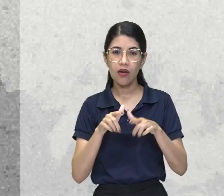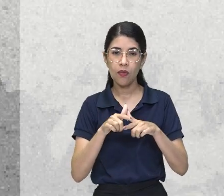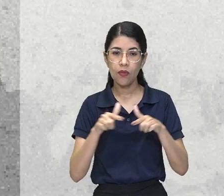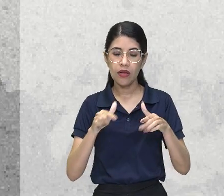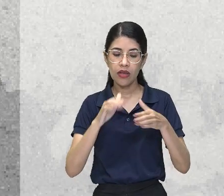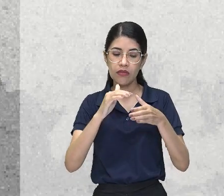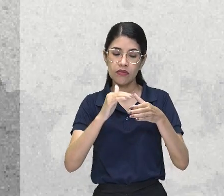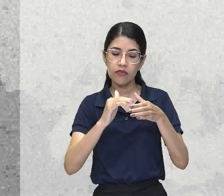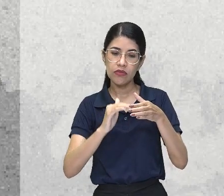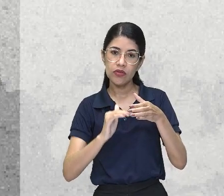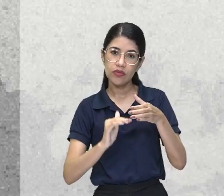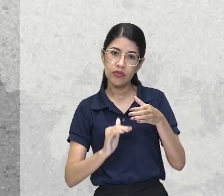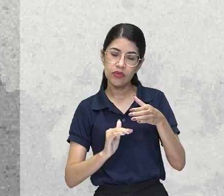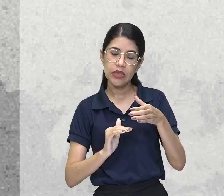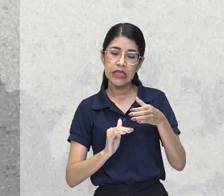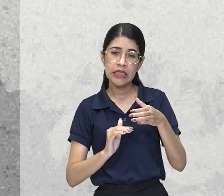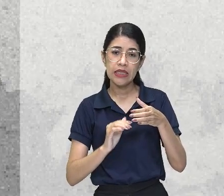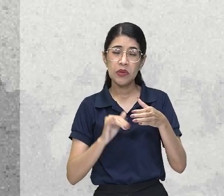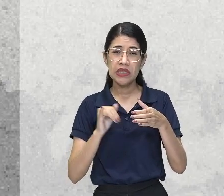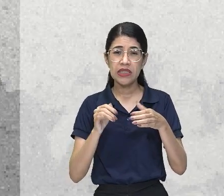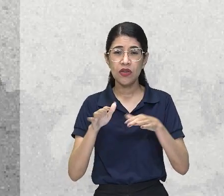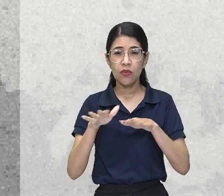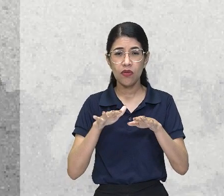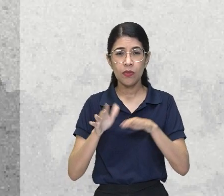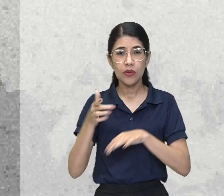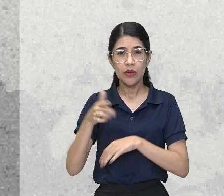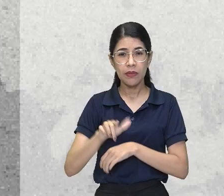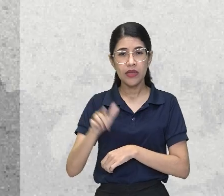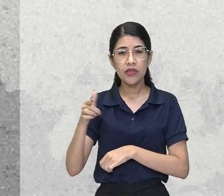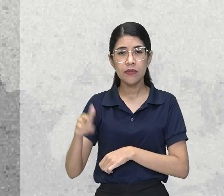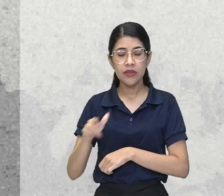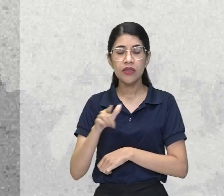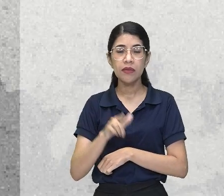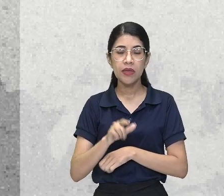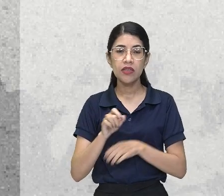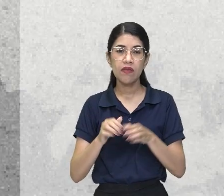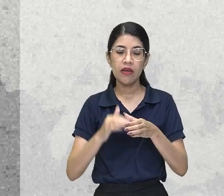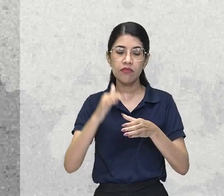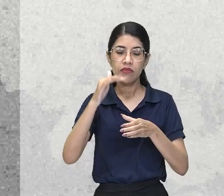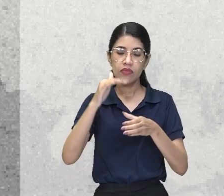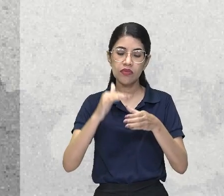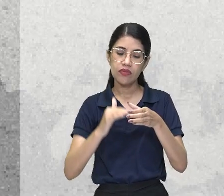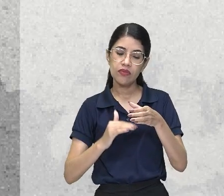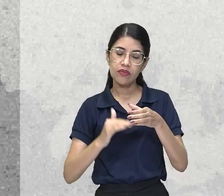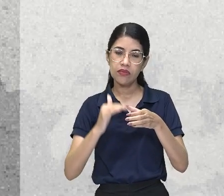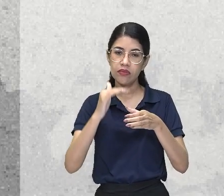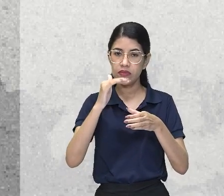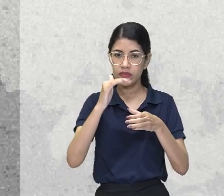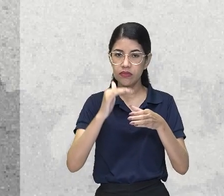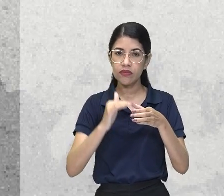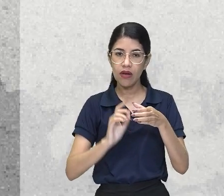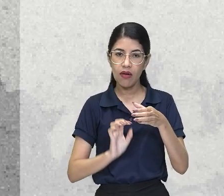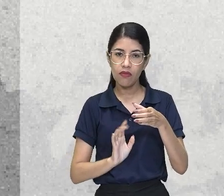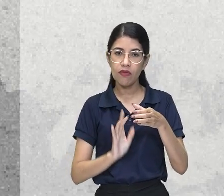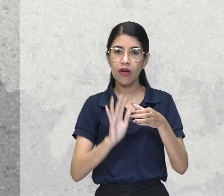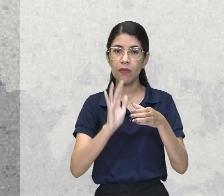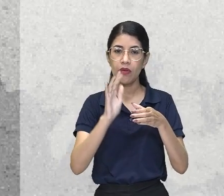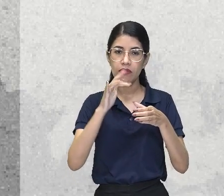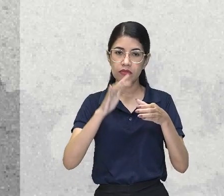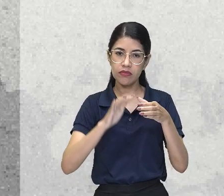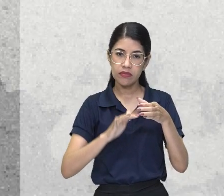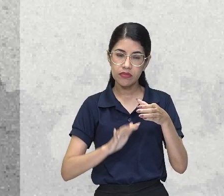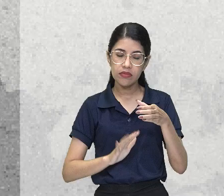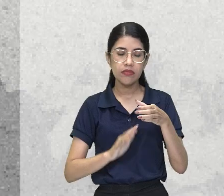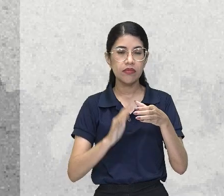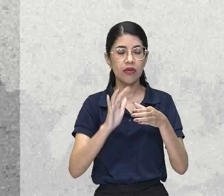desce. E a repetição desse movimento, a expansão e a contração do vapor de água dentro do cilindro vai